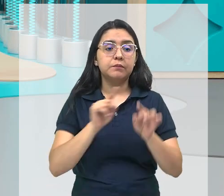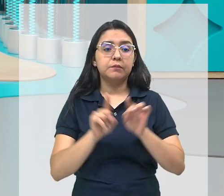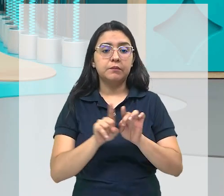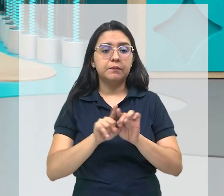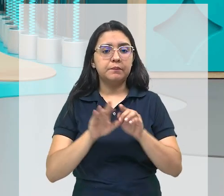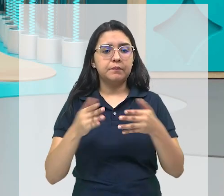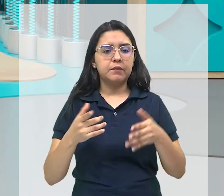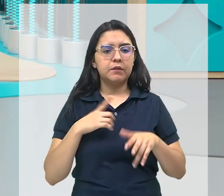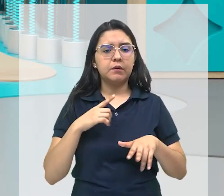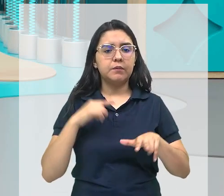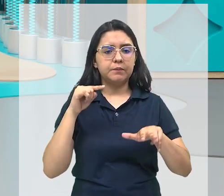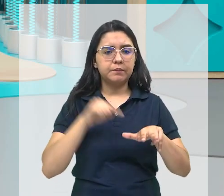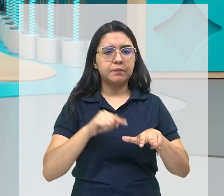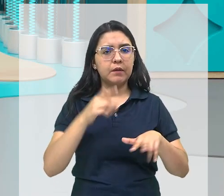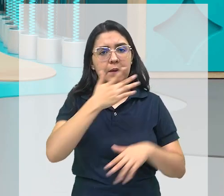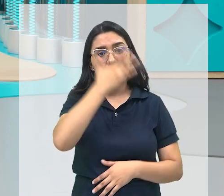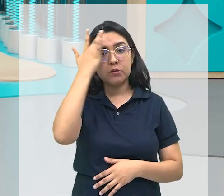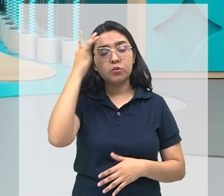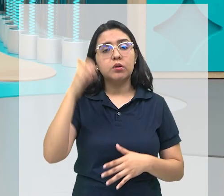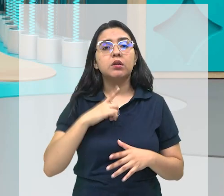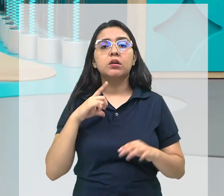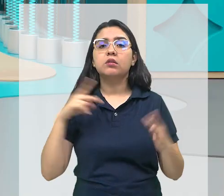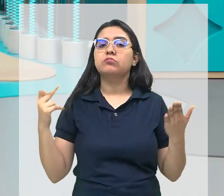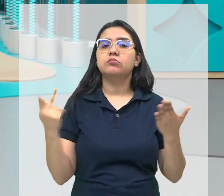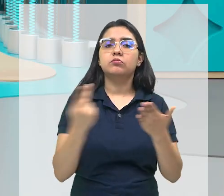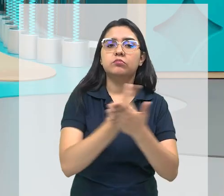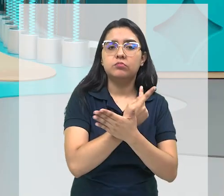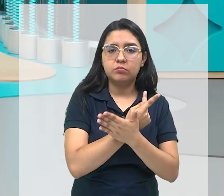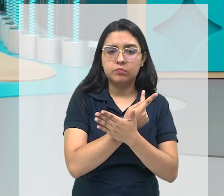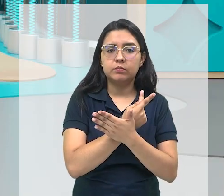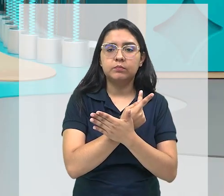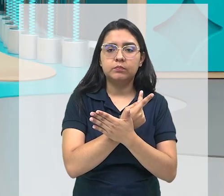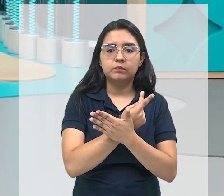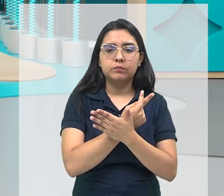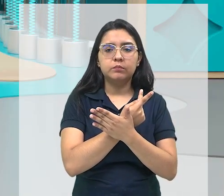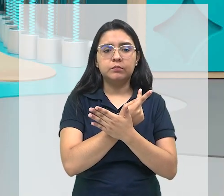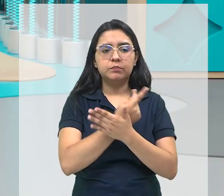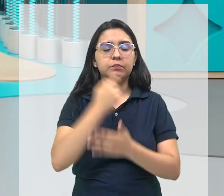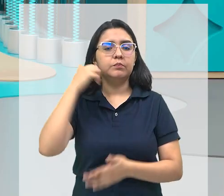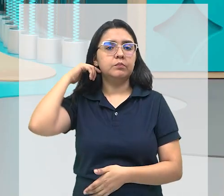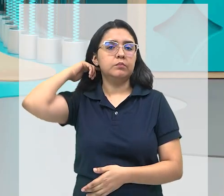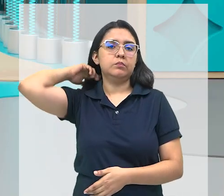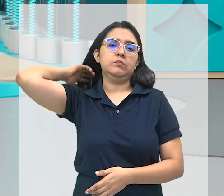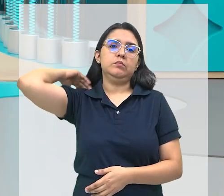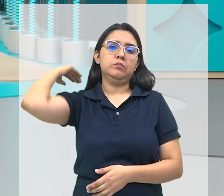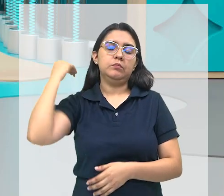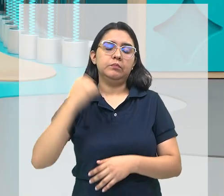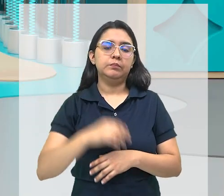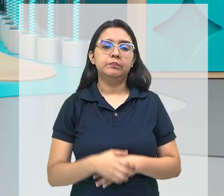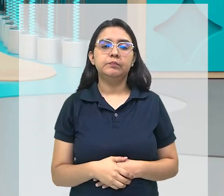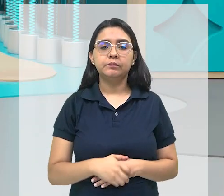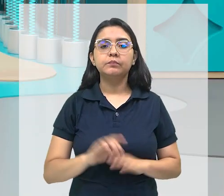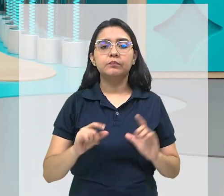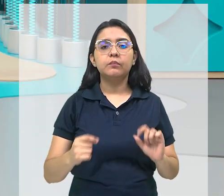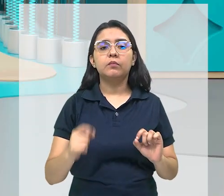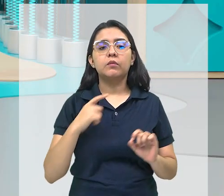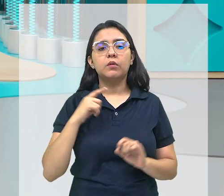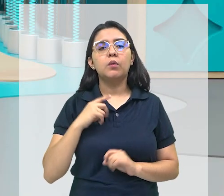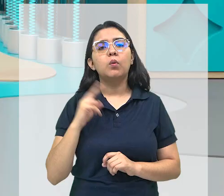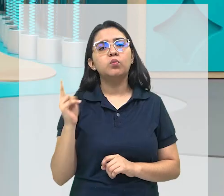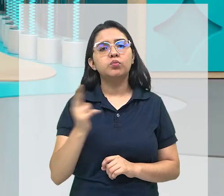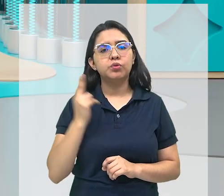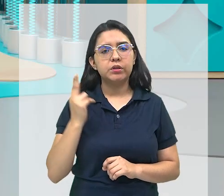a vítima sempre vai ser a pessoa que sofreu ali a situação de emergência, né? Ela